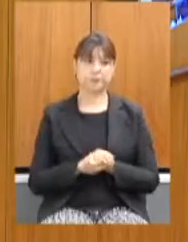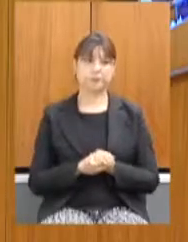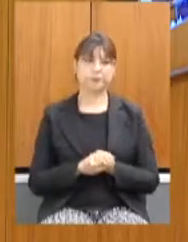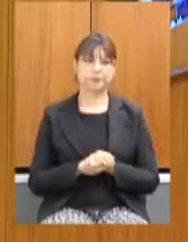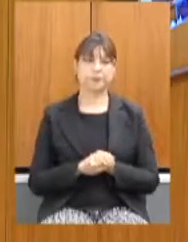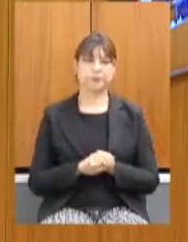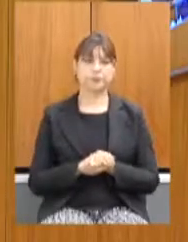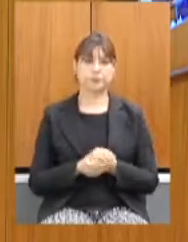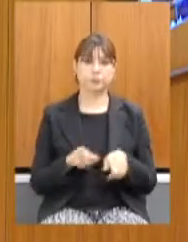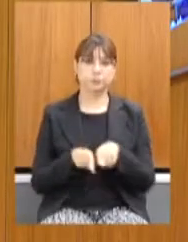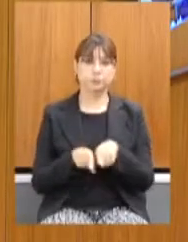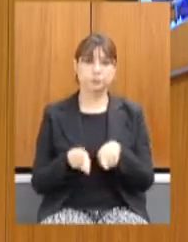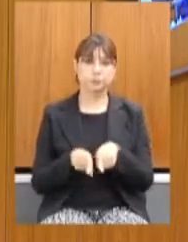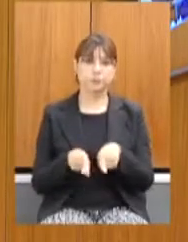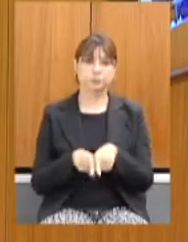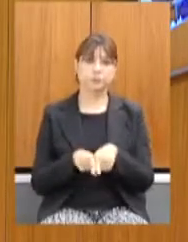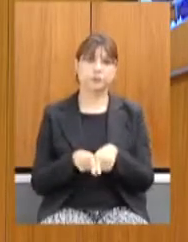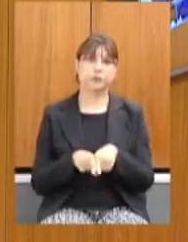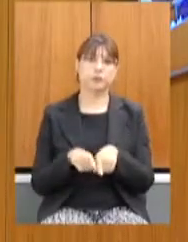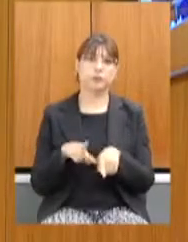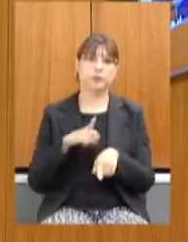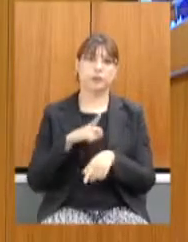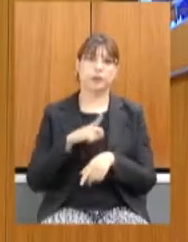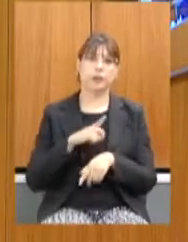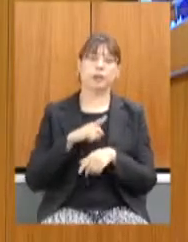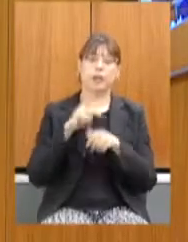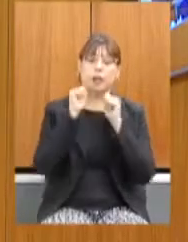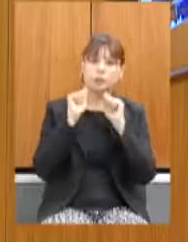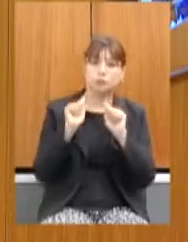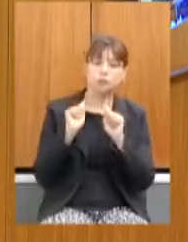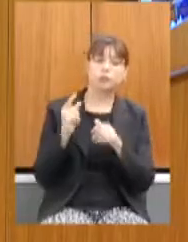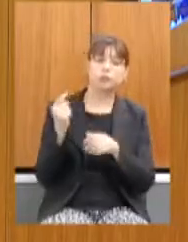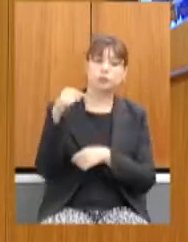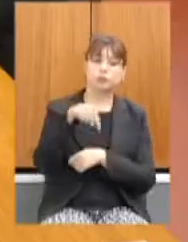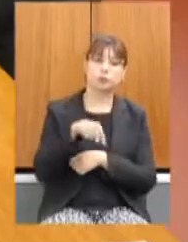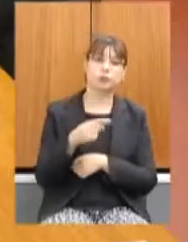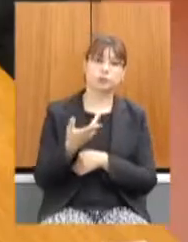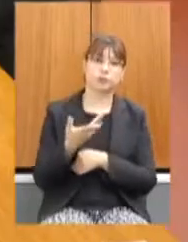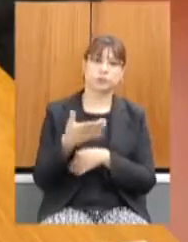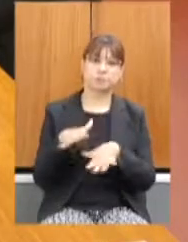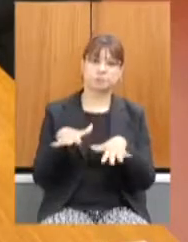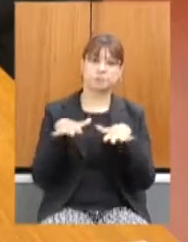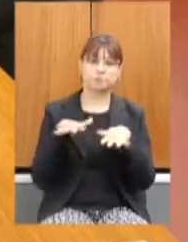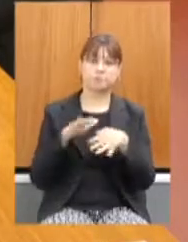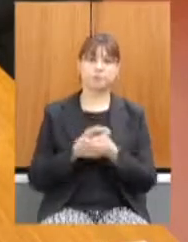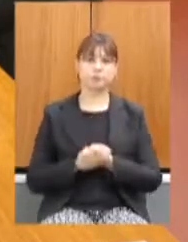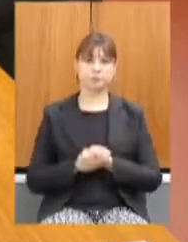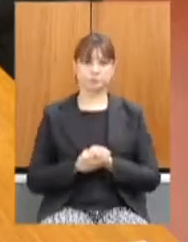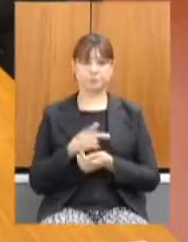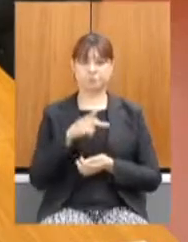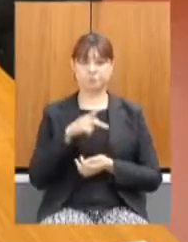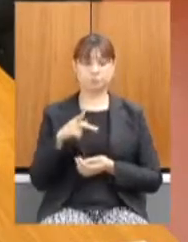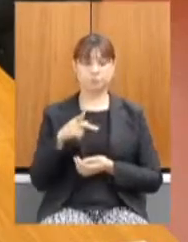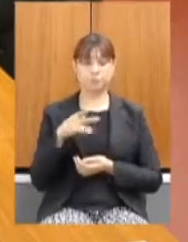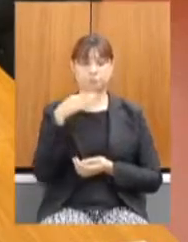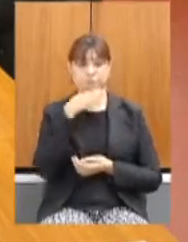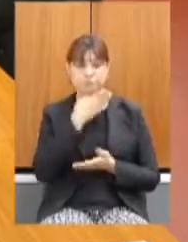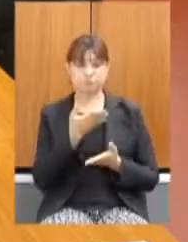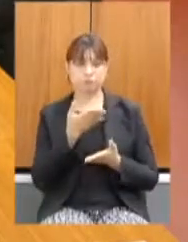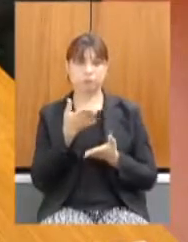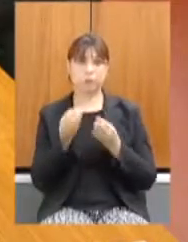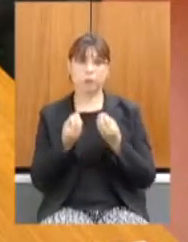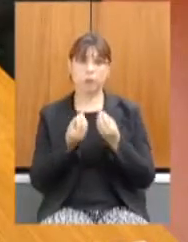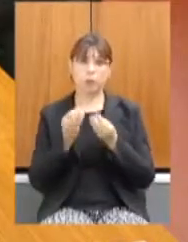informa também a presença de assessores neste Plenário e a presidência tendo em vista a organização dos